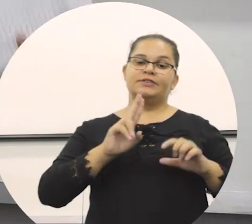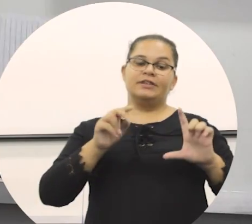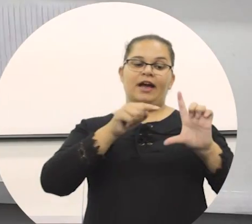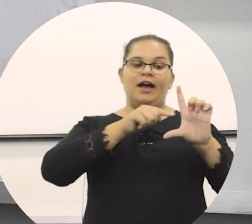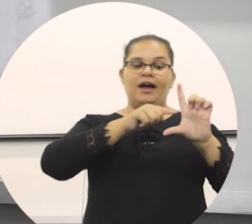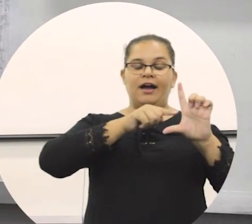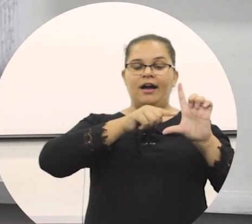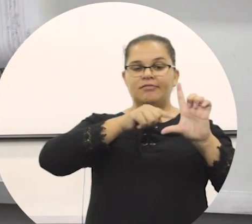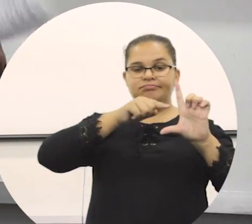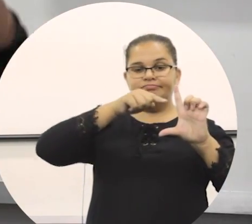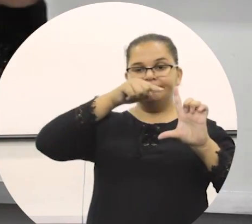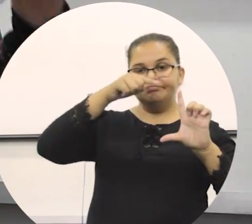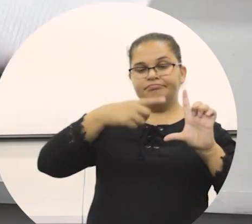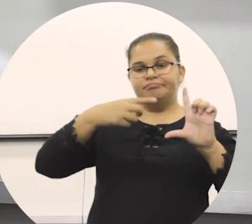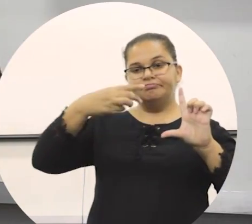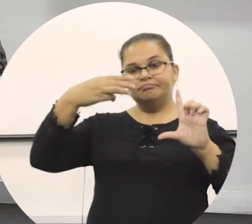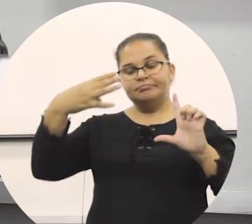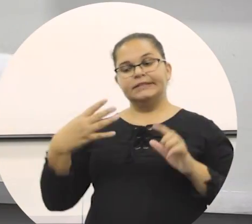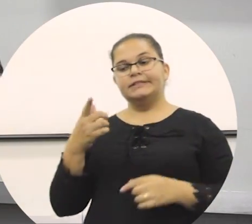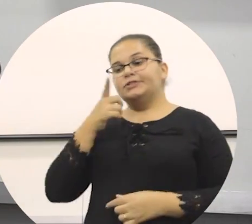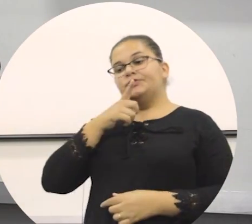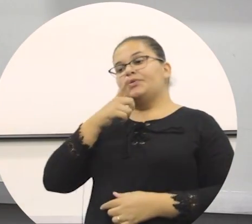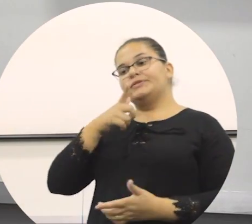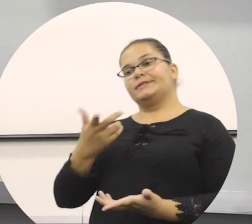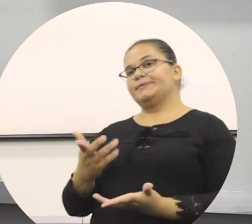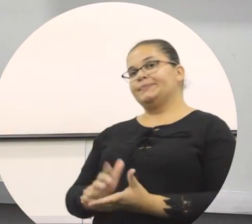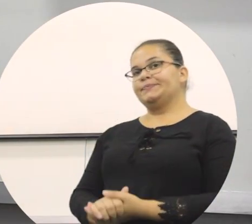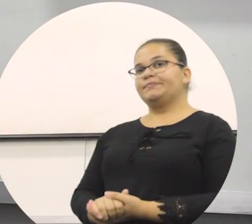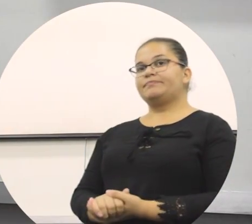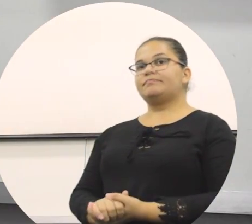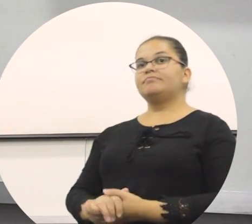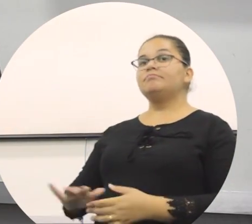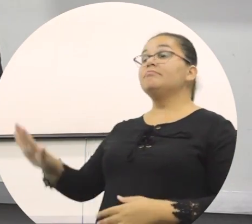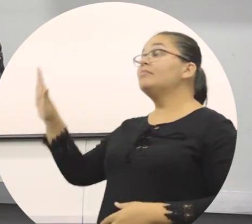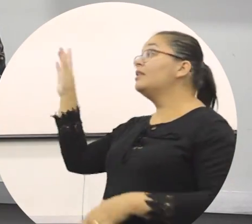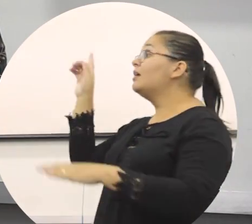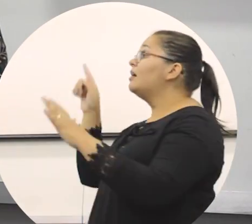nível de proficiência, né? Mas a gente acabou não conseguindo realizar.